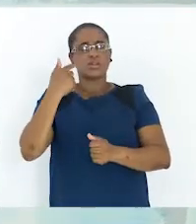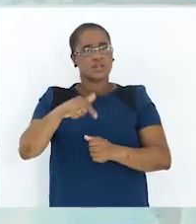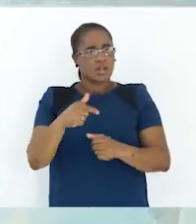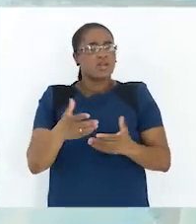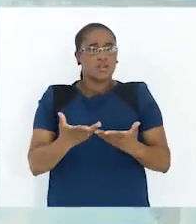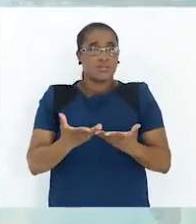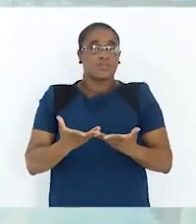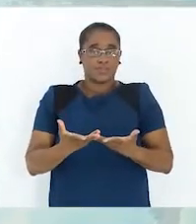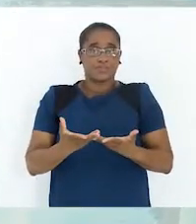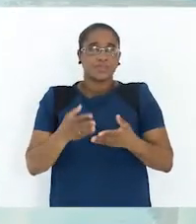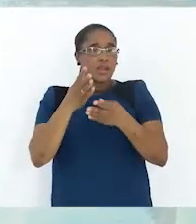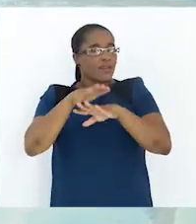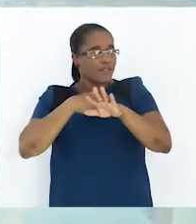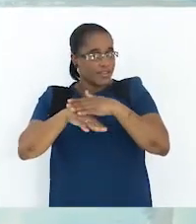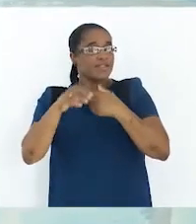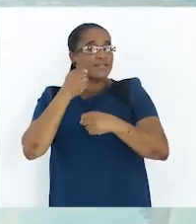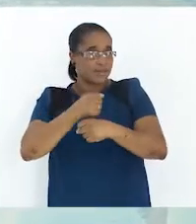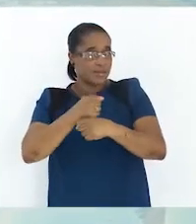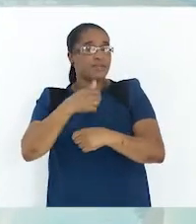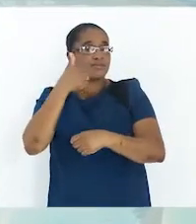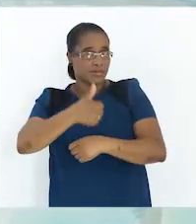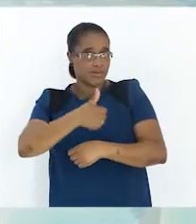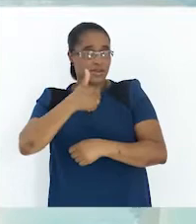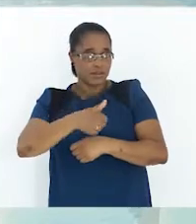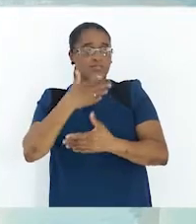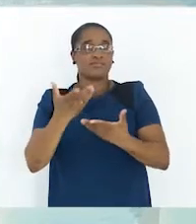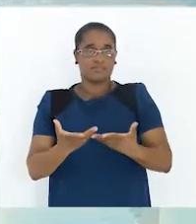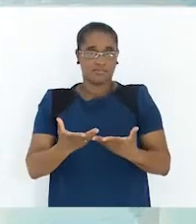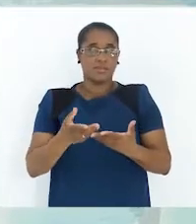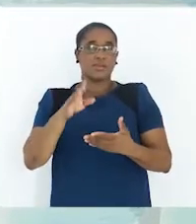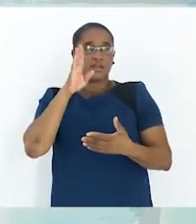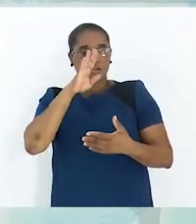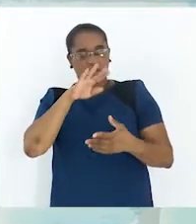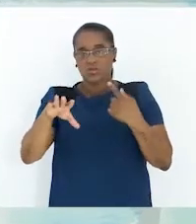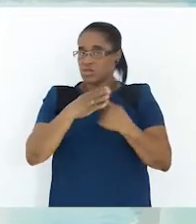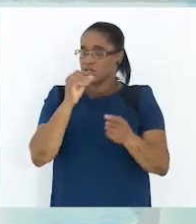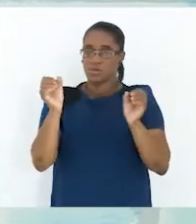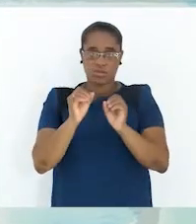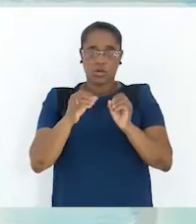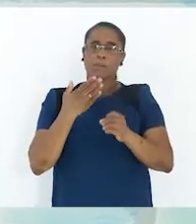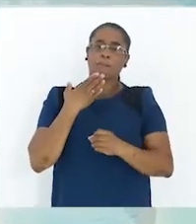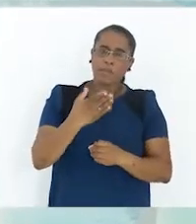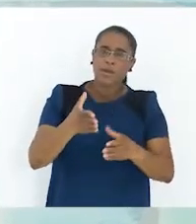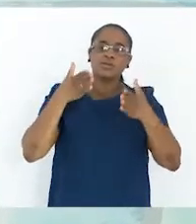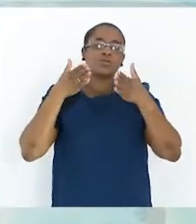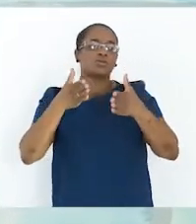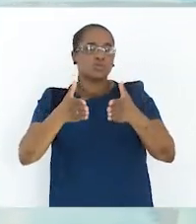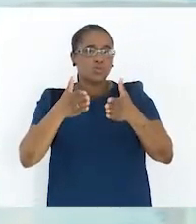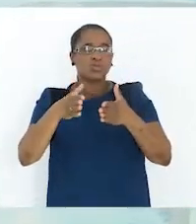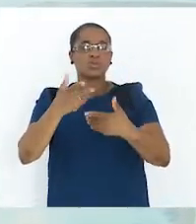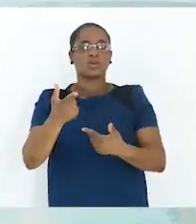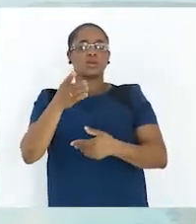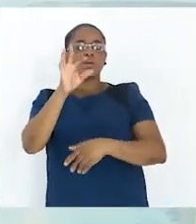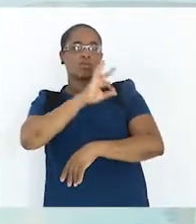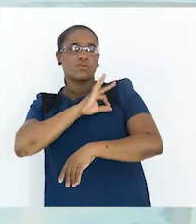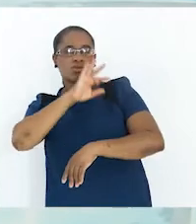estejam a resolver corretamente os exercícios. Caso não conseguirem, peçam ajuda aos vossos